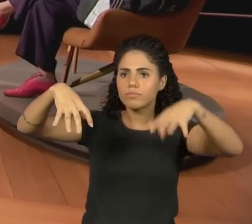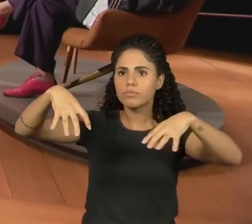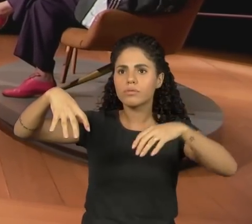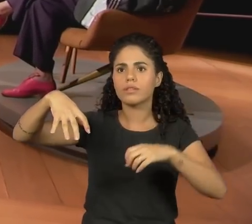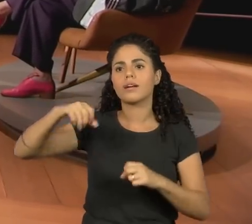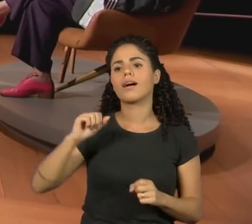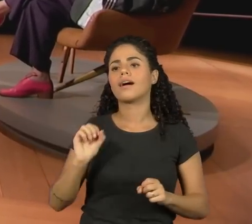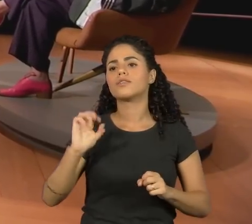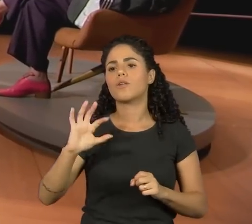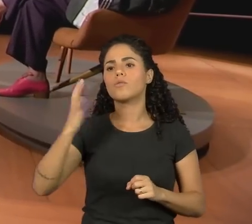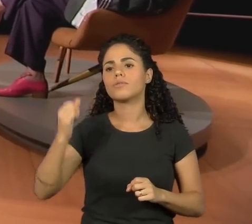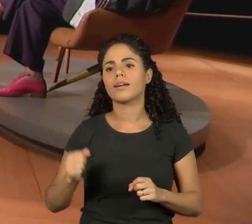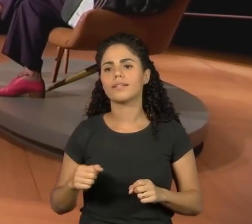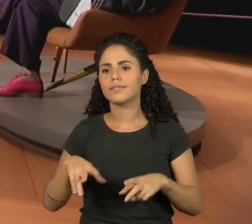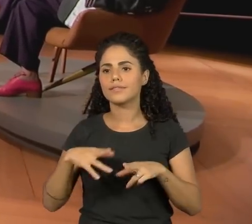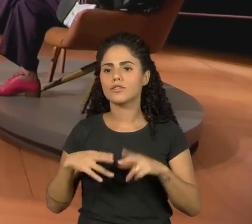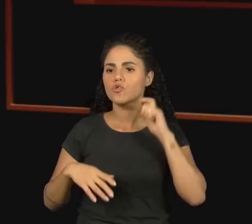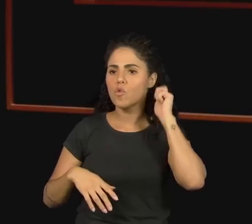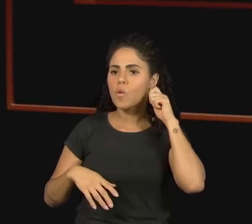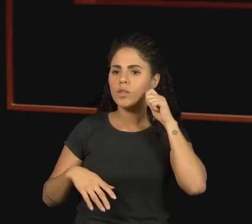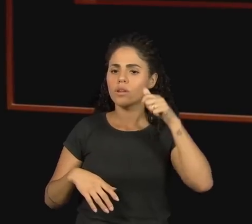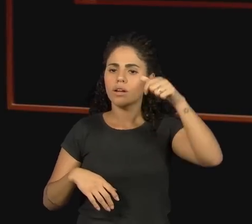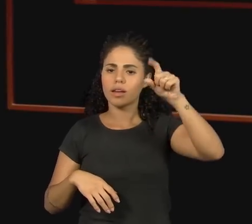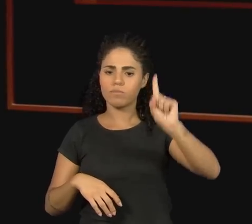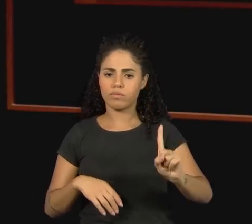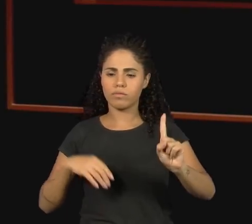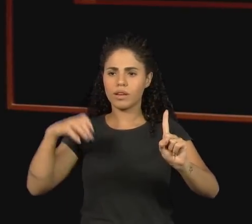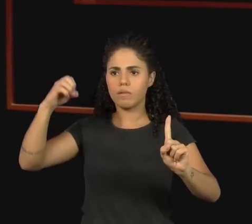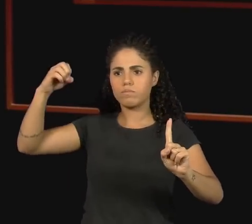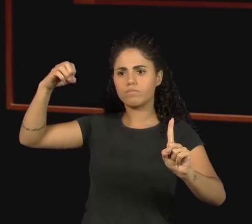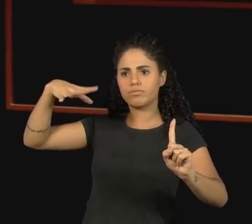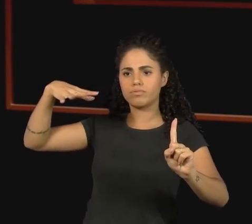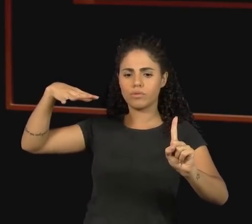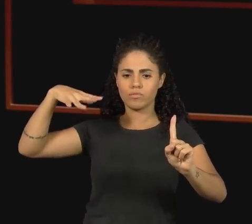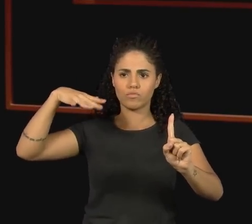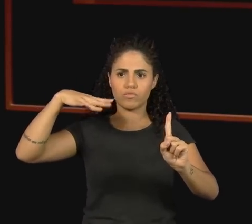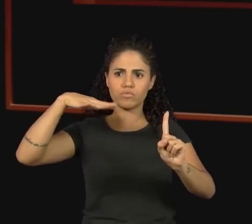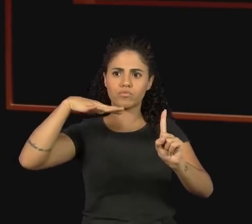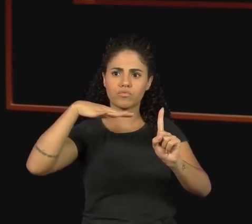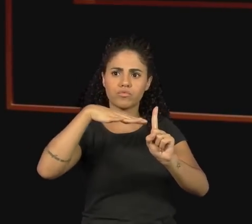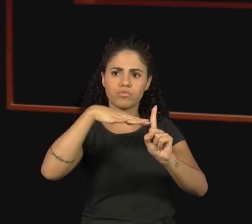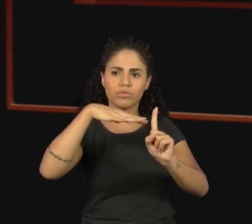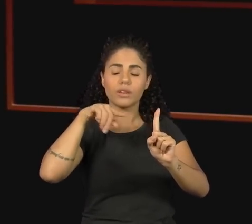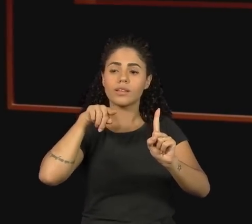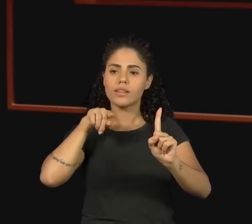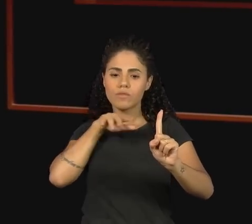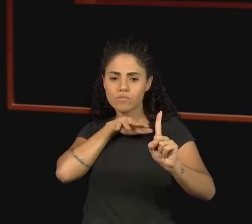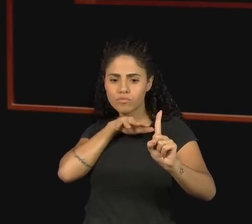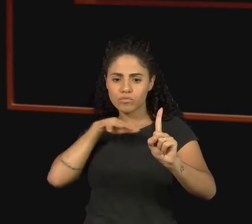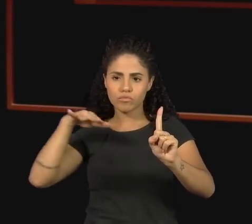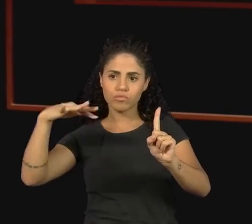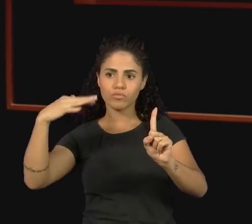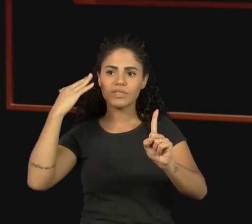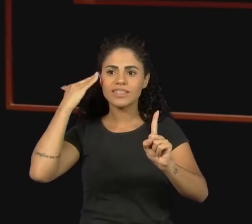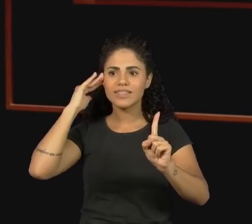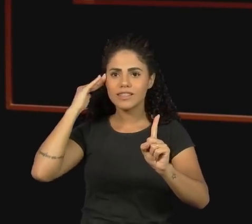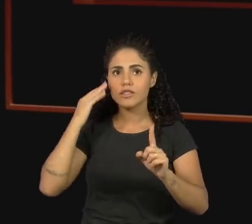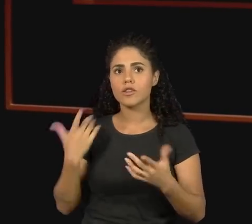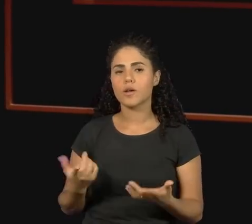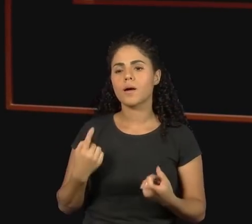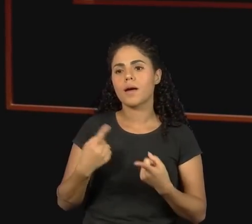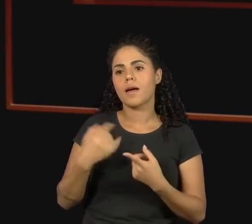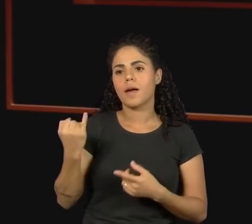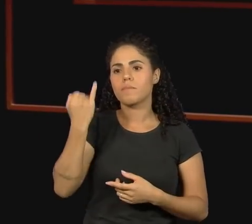com o espectador. O ator fala que a iluminação no teatro ela é como explosões de fogos de artifício. Ela